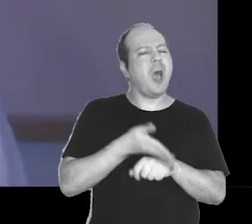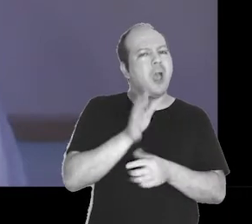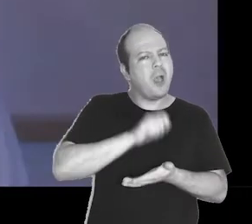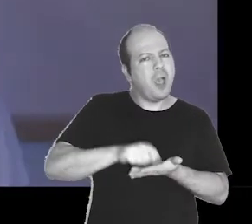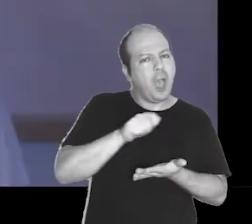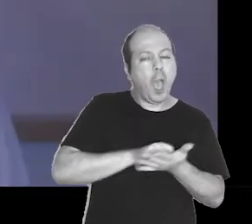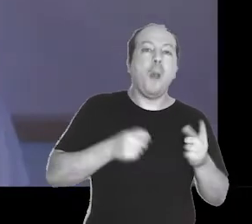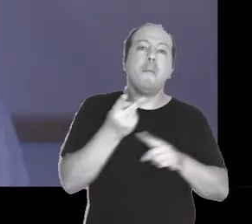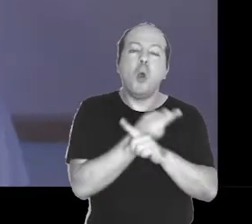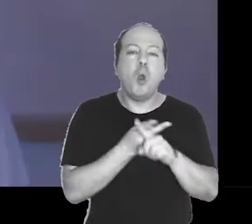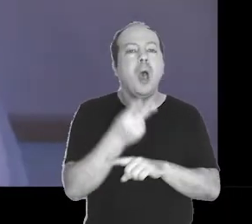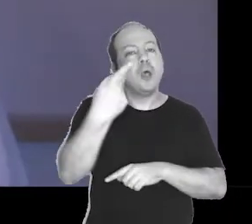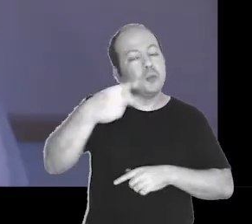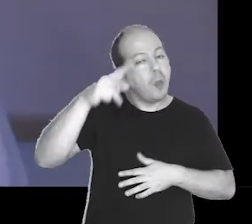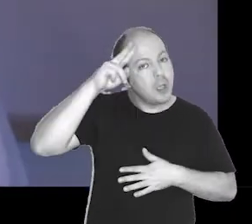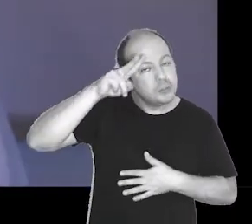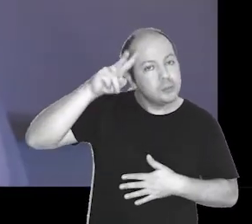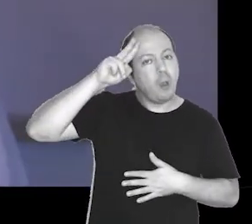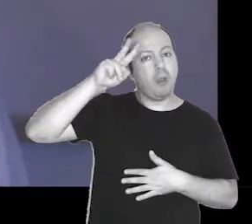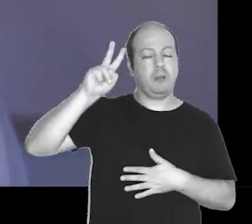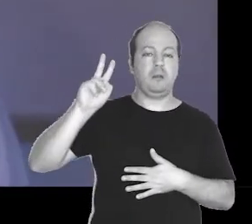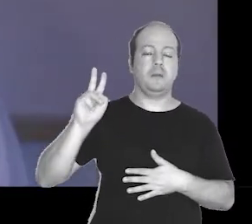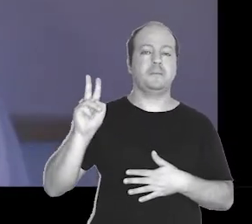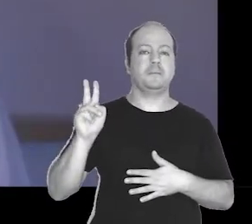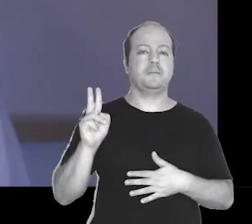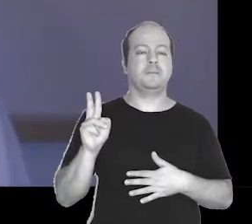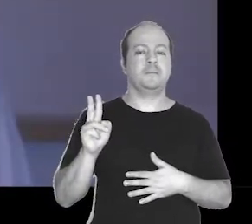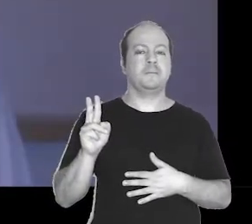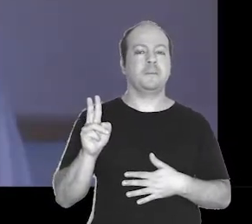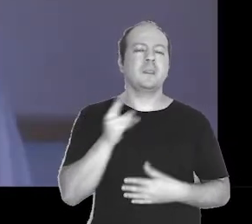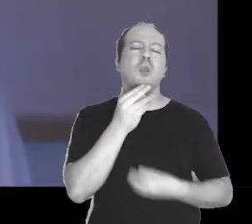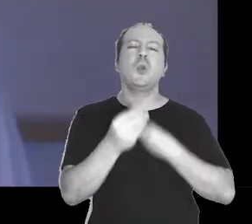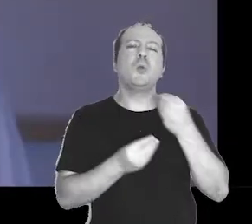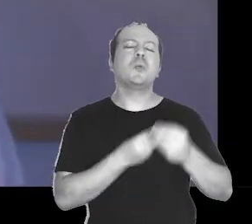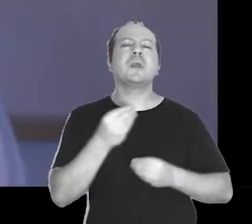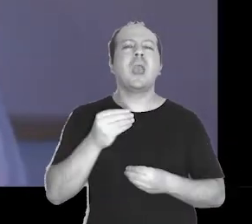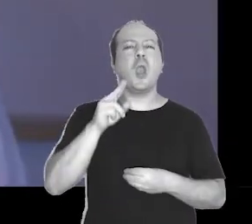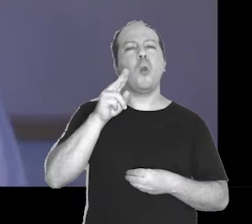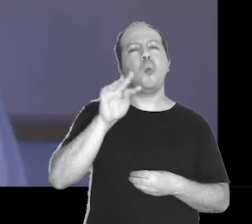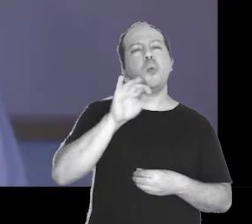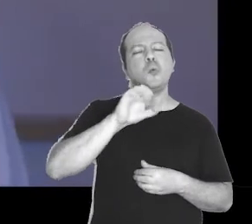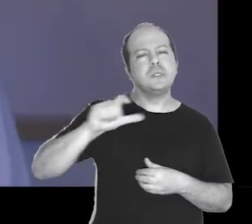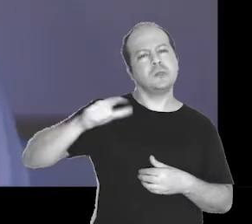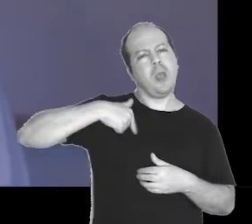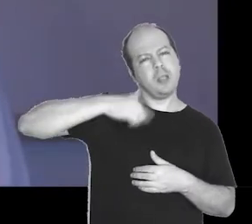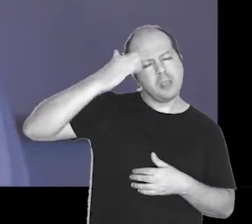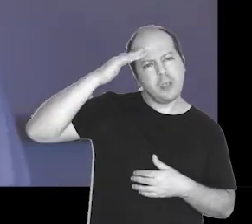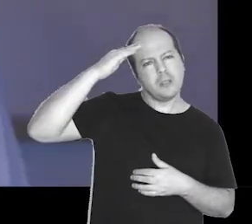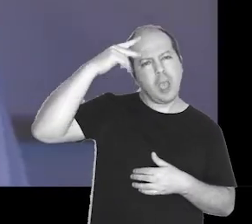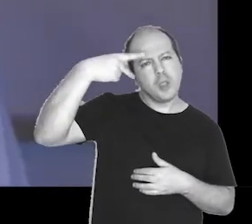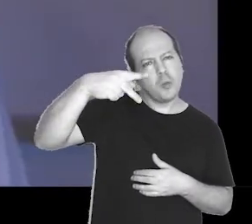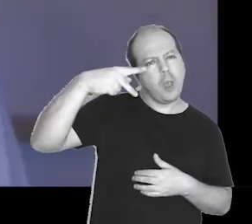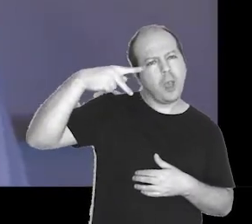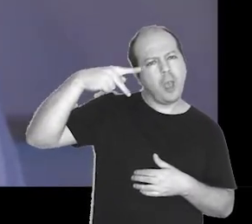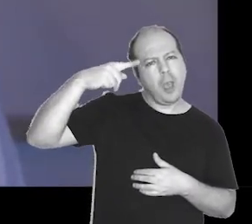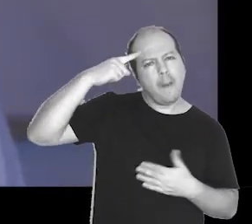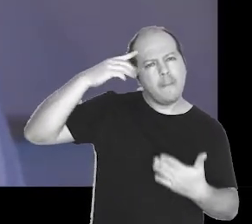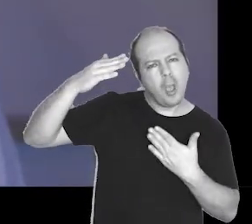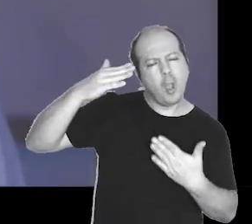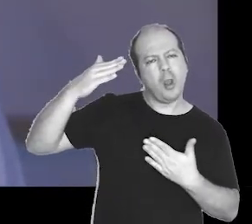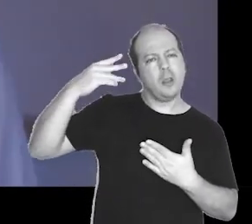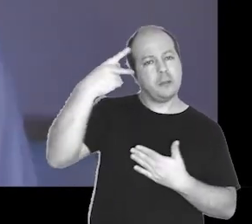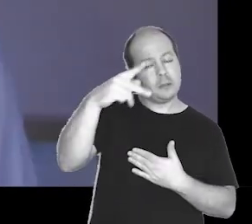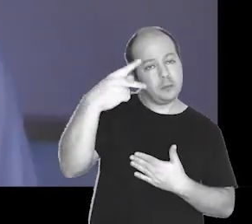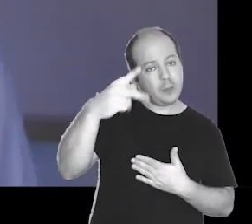na sua história, meu caro, o que for útil, a compreensão da sua psicologia.